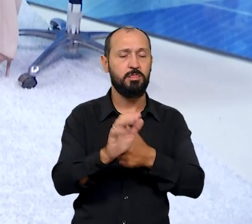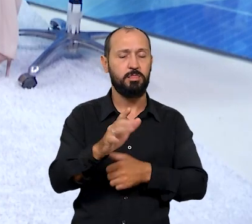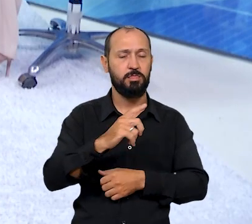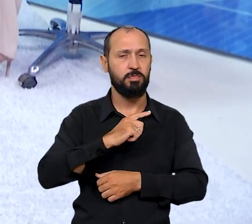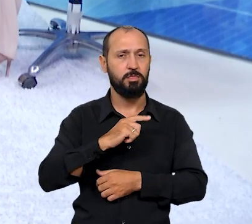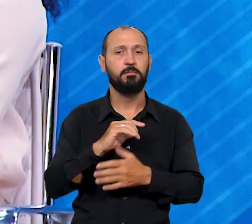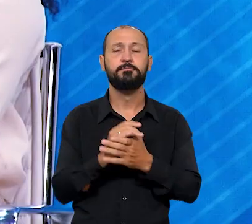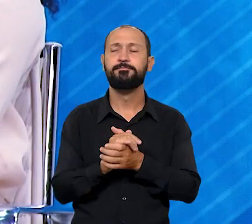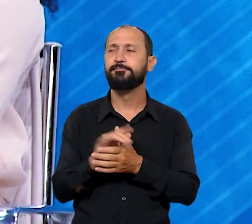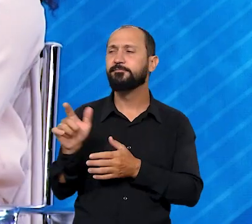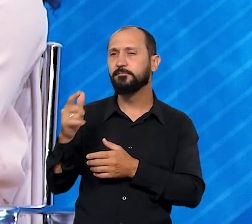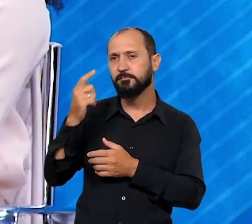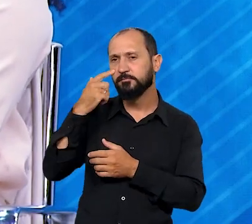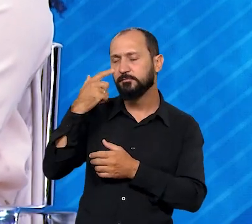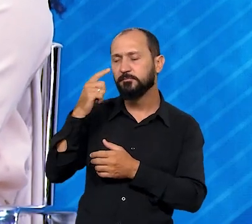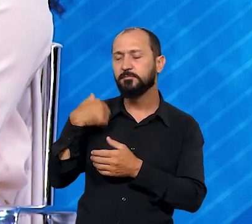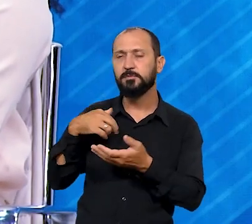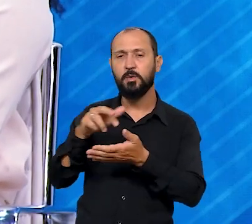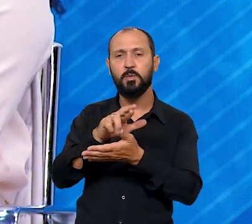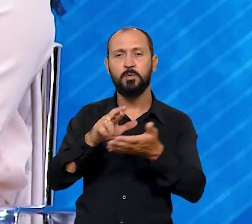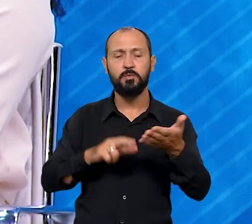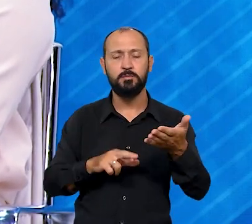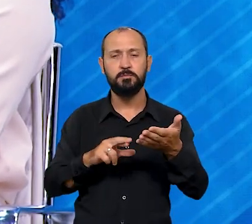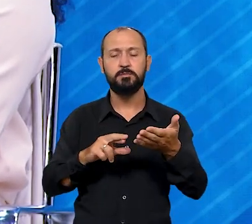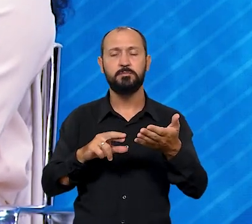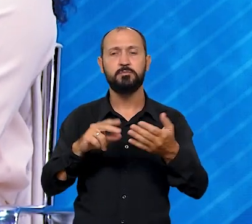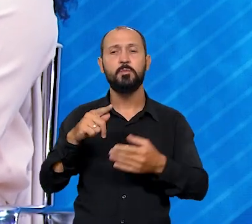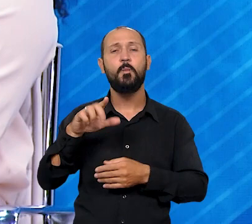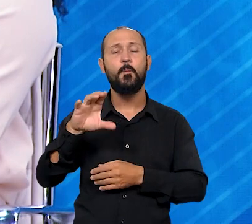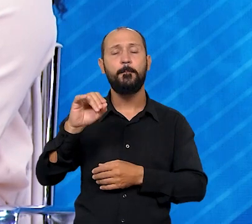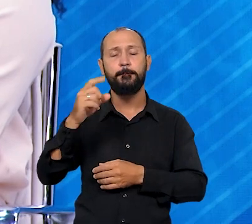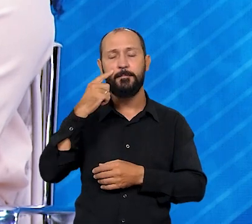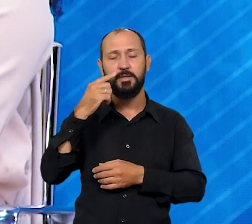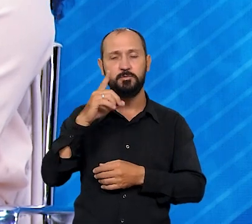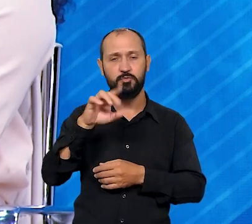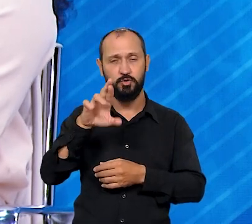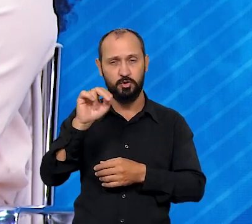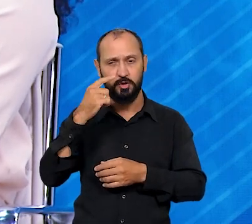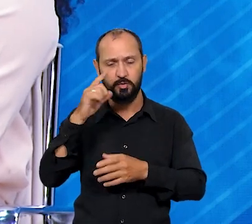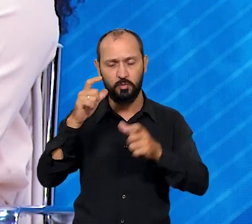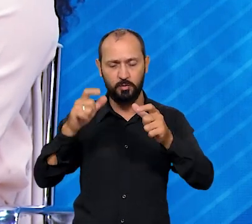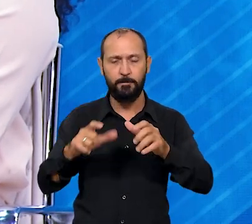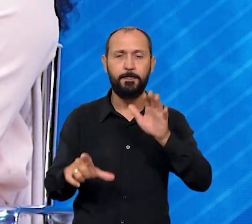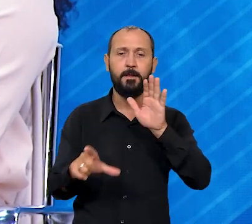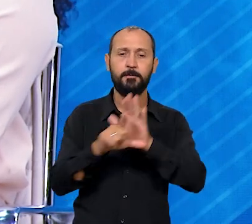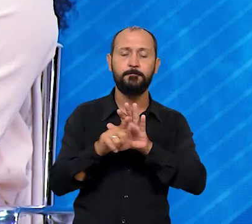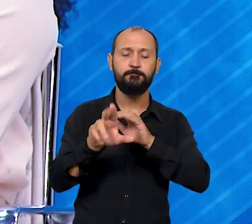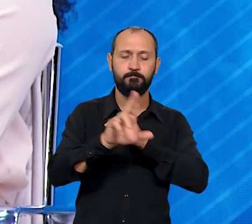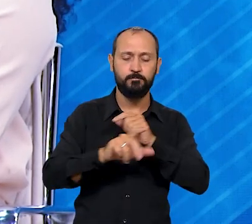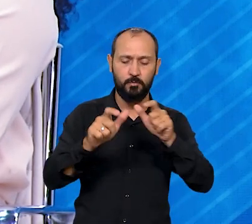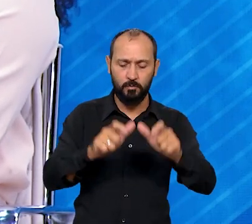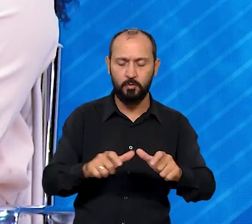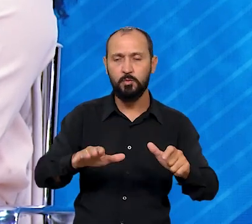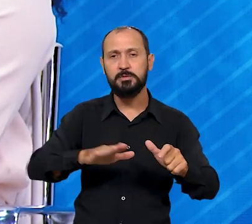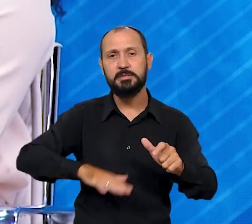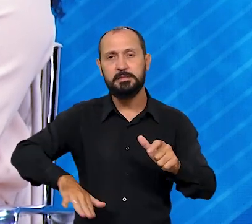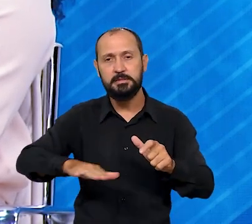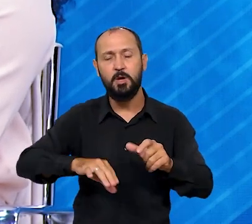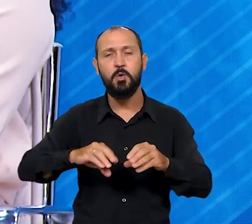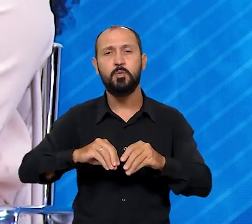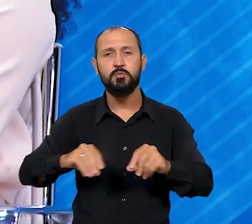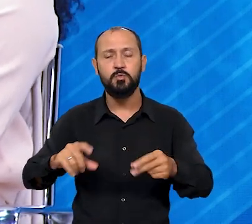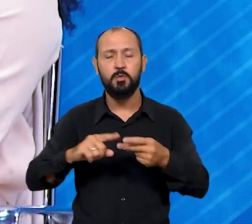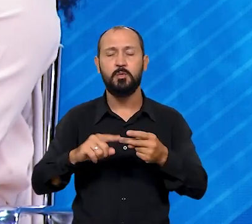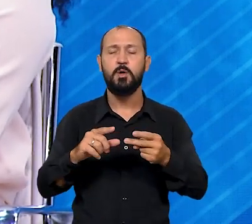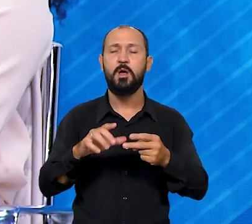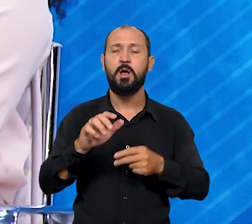existe. Doutor, vocês foram correlatores do plano diretor da cidade, da lei e uso de ocupação do